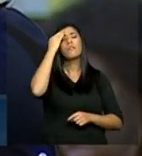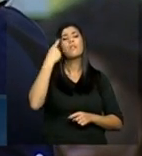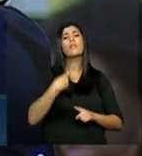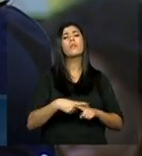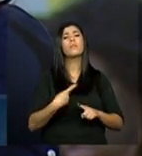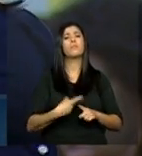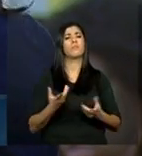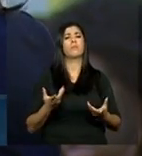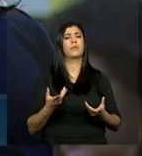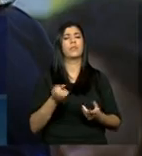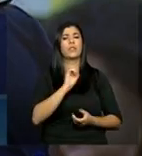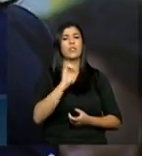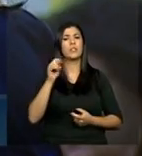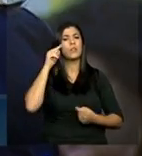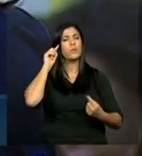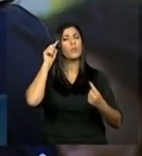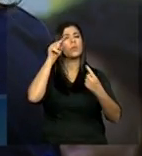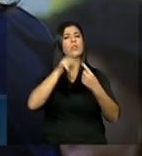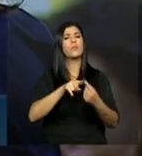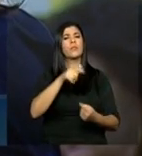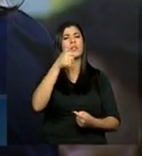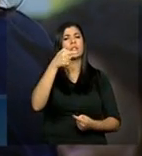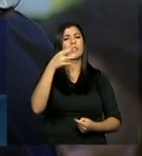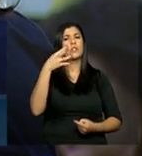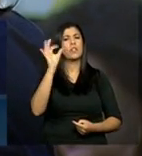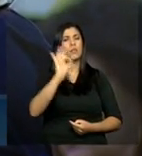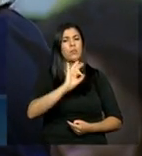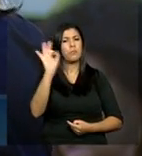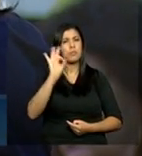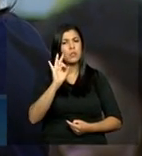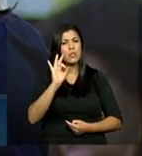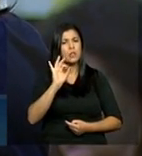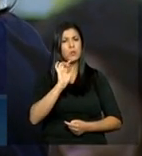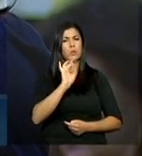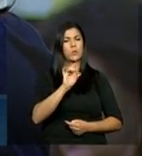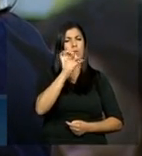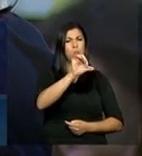que, se o previsto era 74% de execução e foi executado